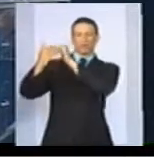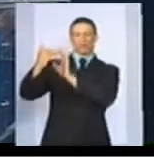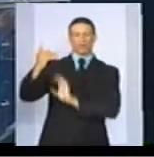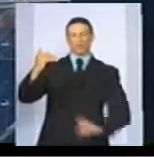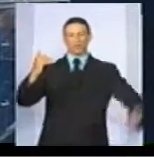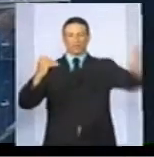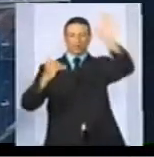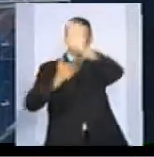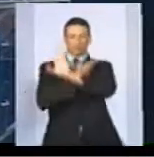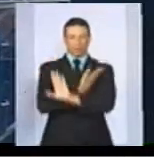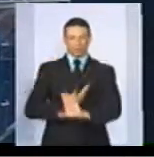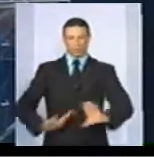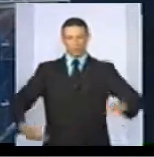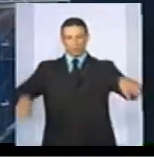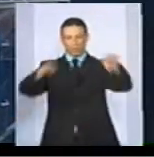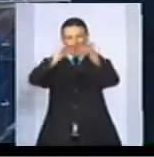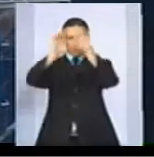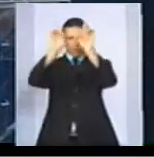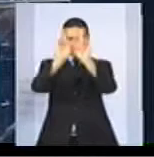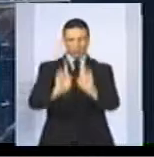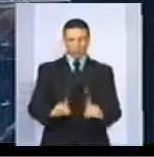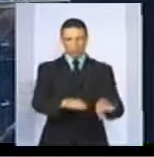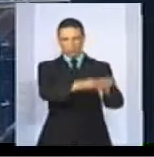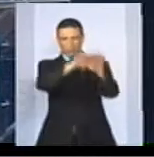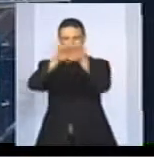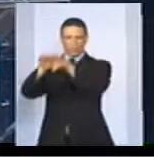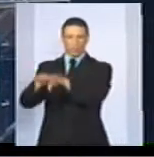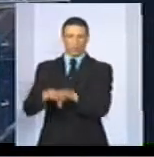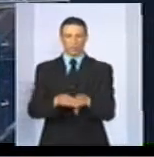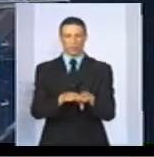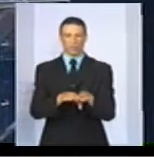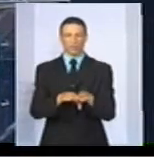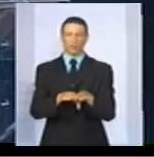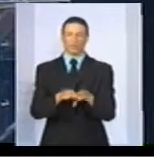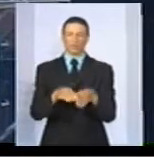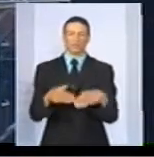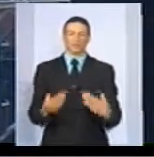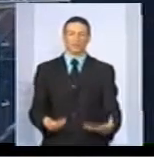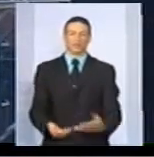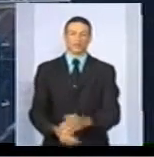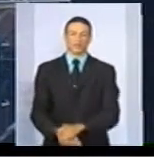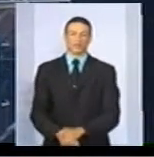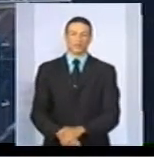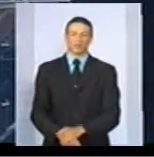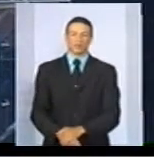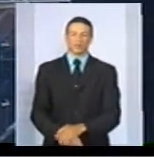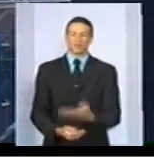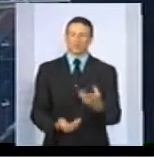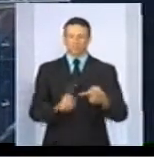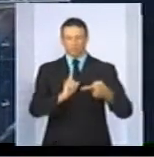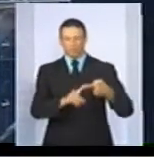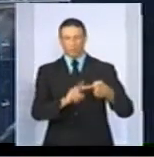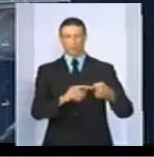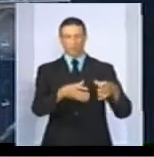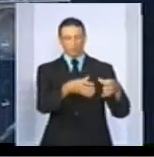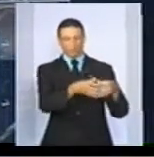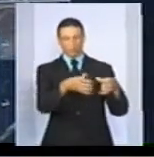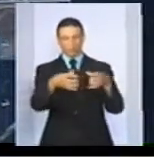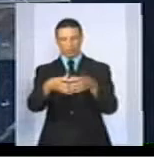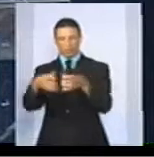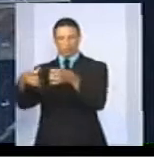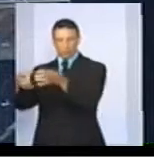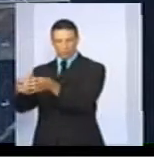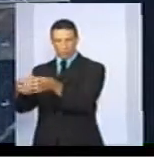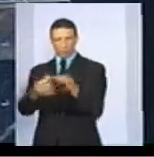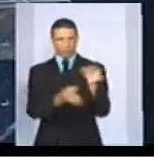Estado democrático e direito e aí estão executivo legislativo